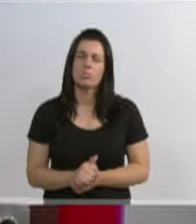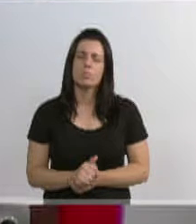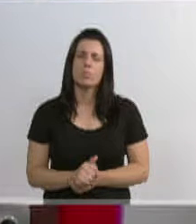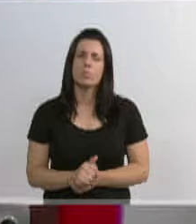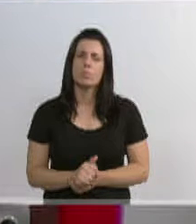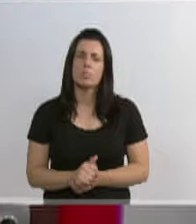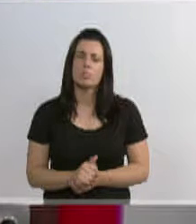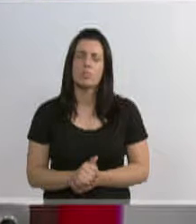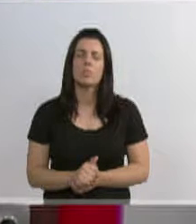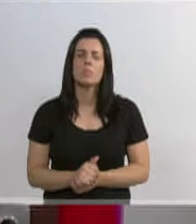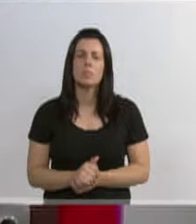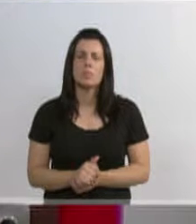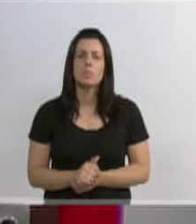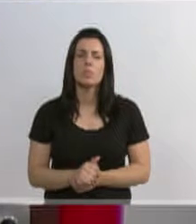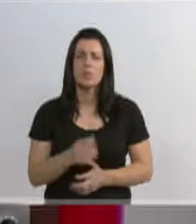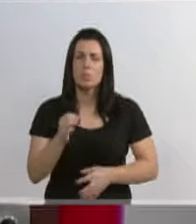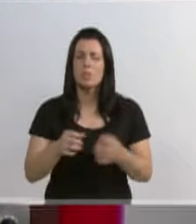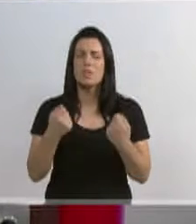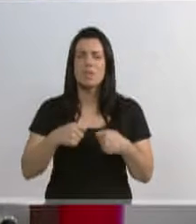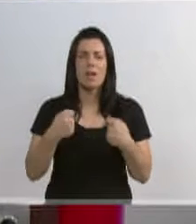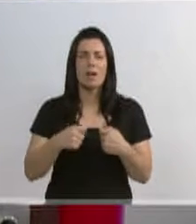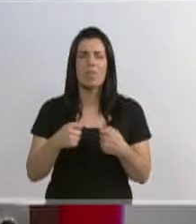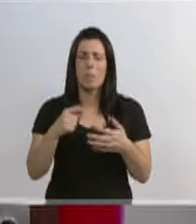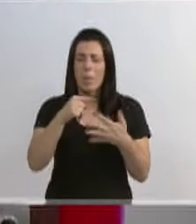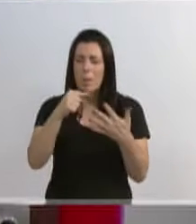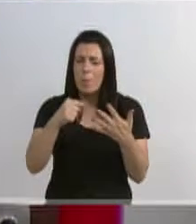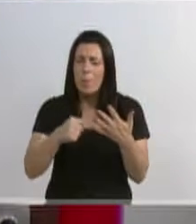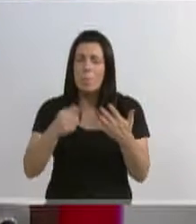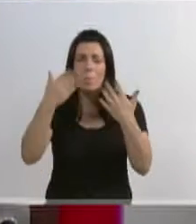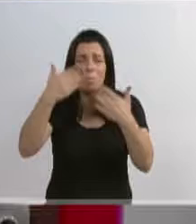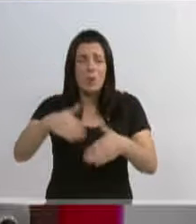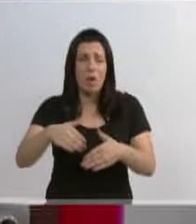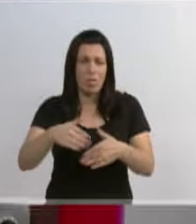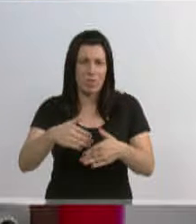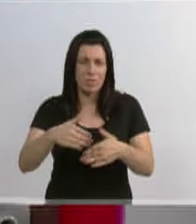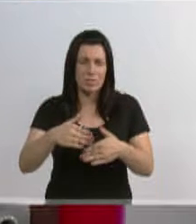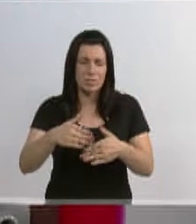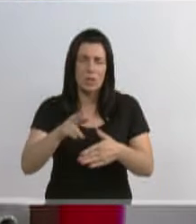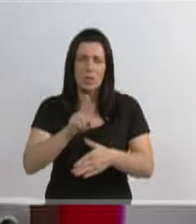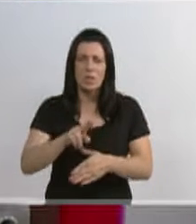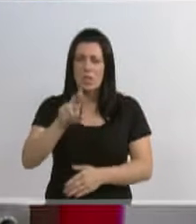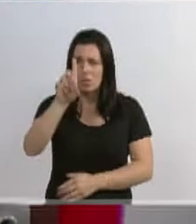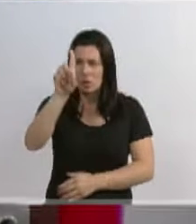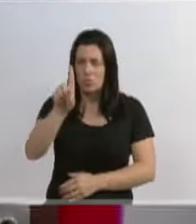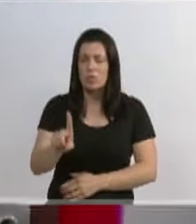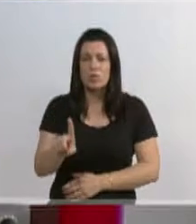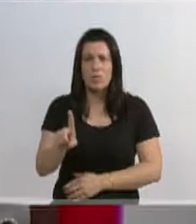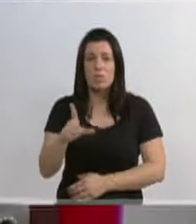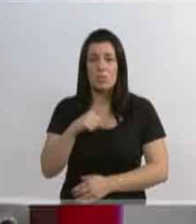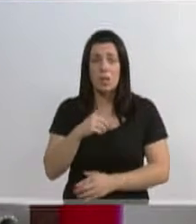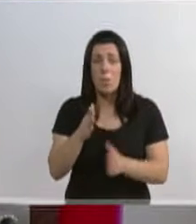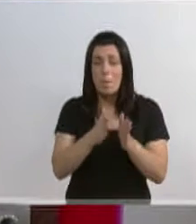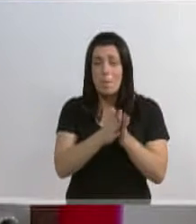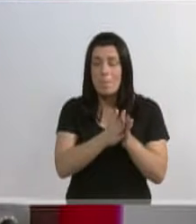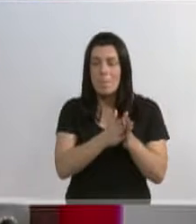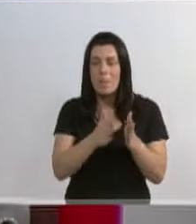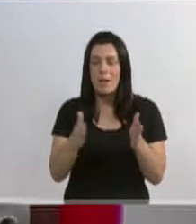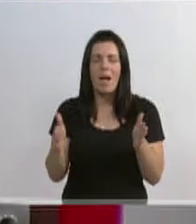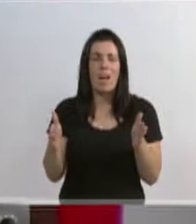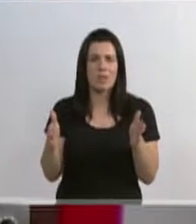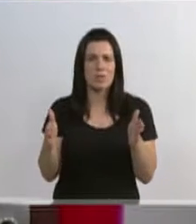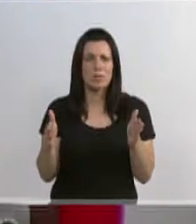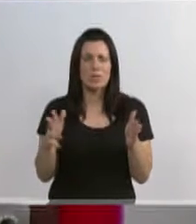que não tivesse a prova, ou se tivesse a prova. E, repito, pelo direito como ainda existe prazo, essa sentença